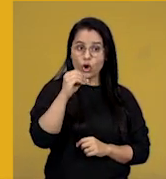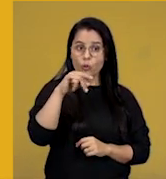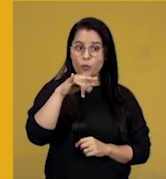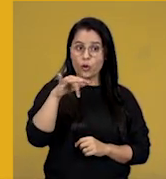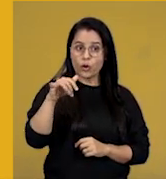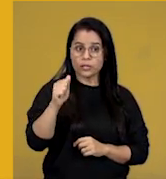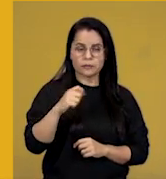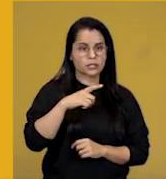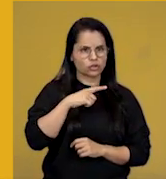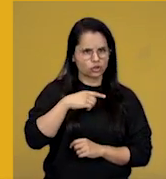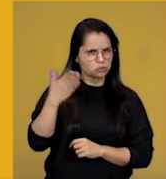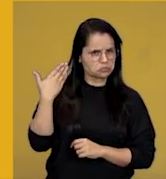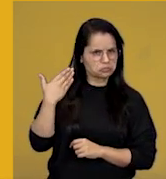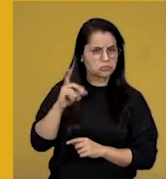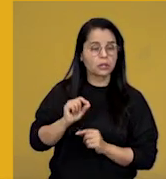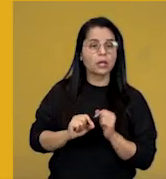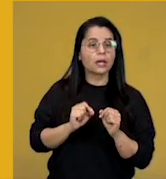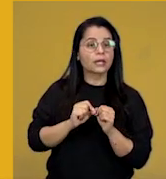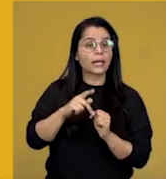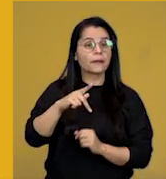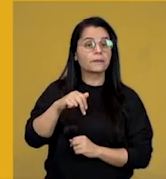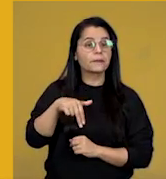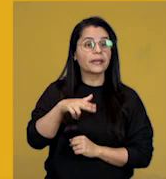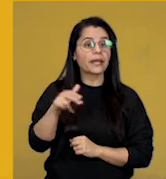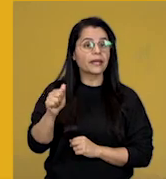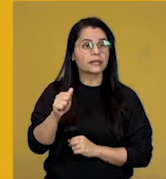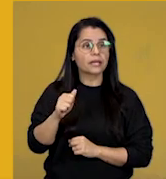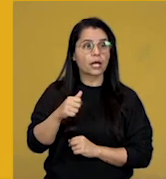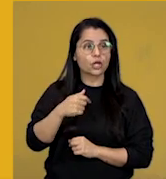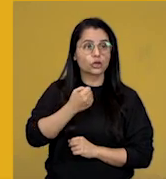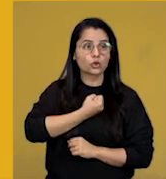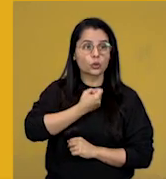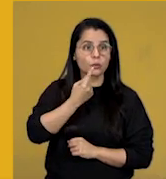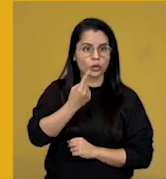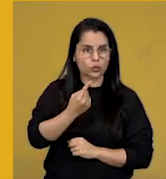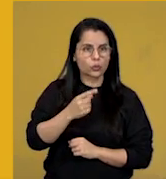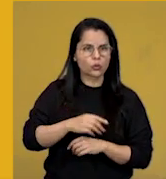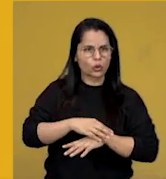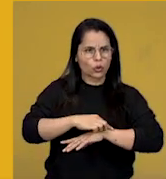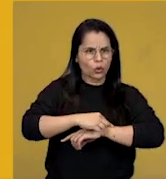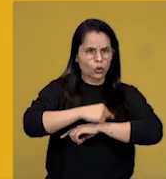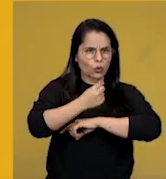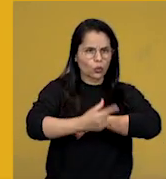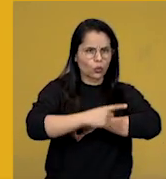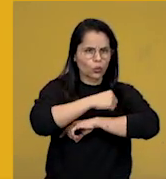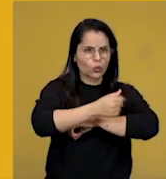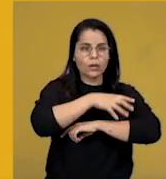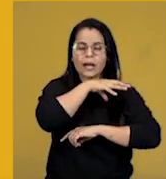uma homonímia. Como pena, número 1, pena que cobre o corpo,